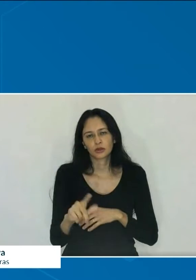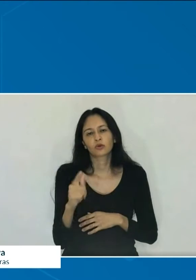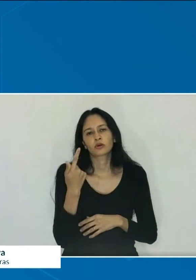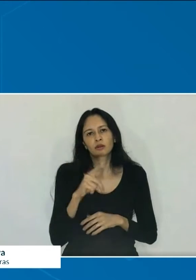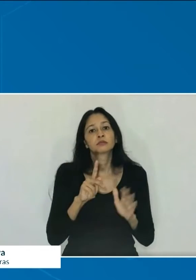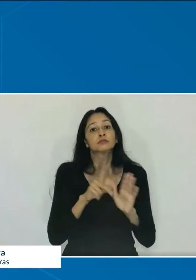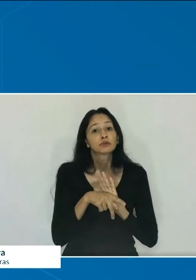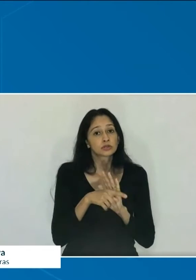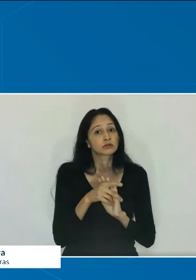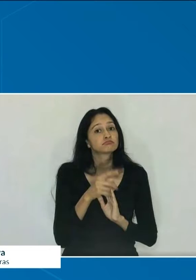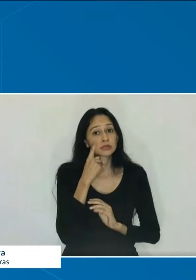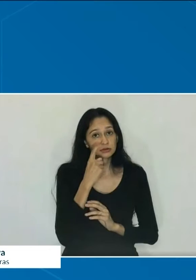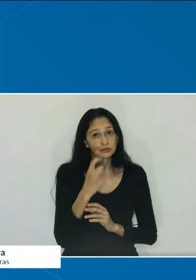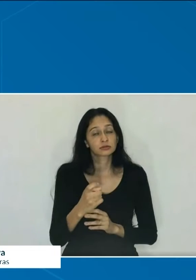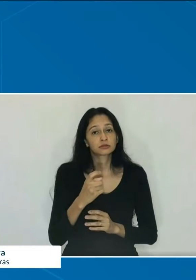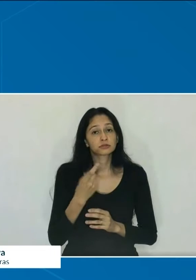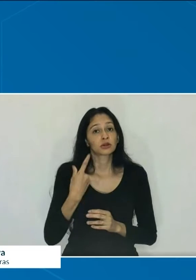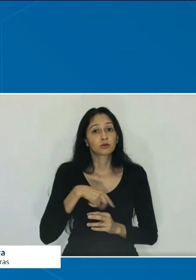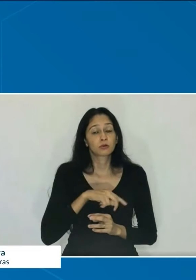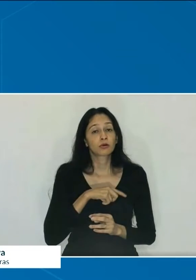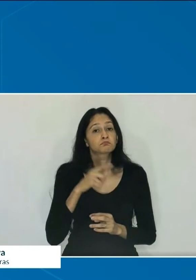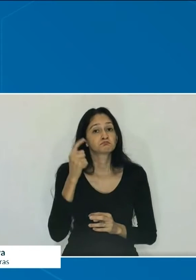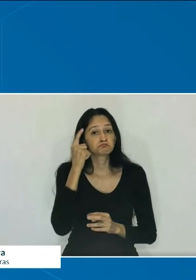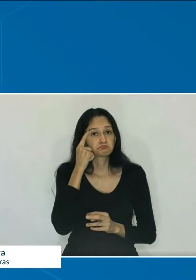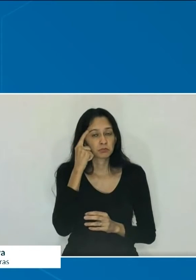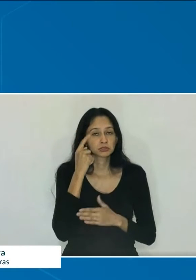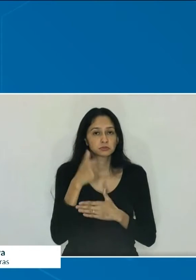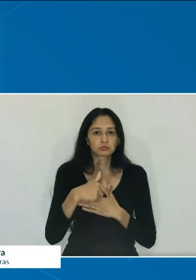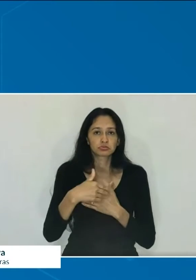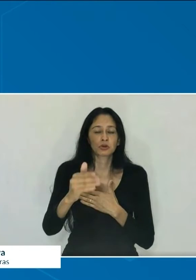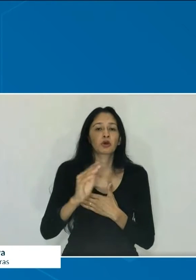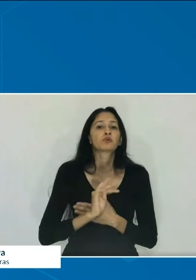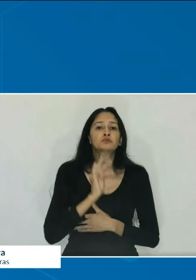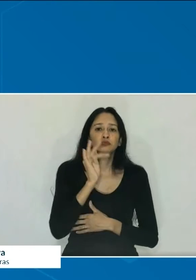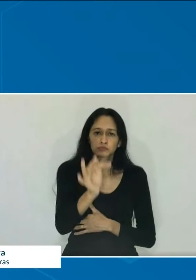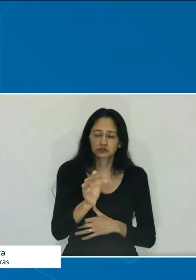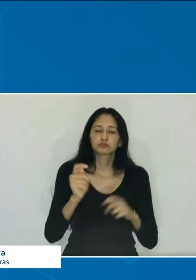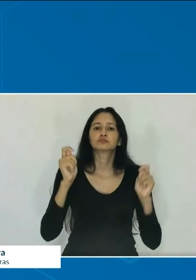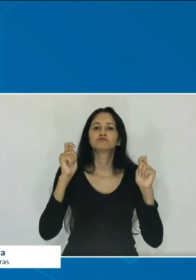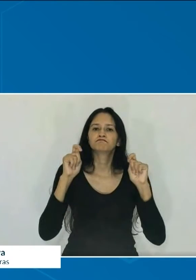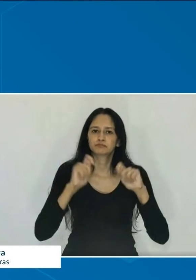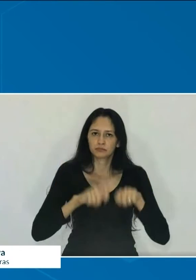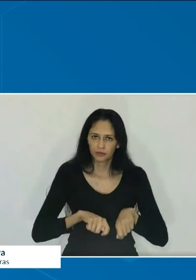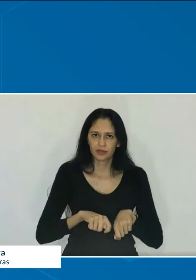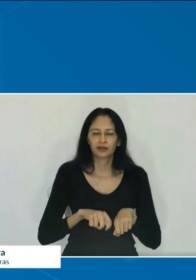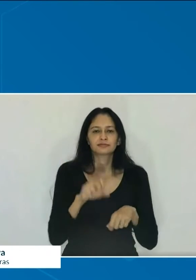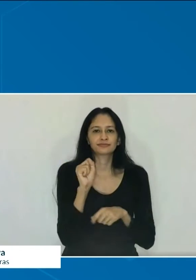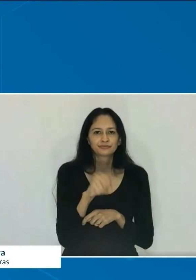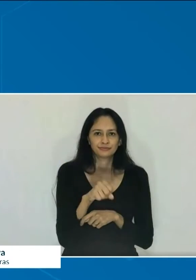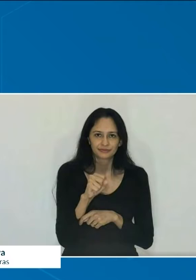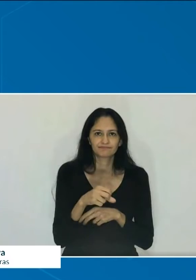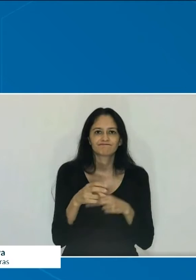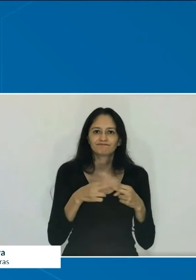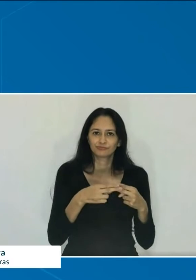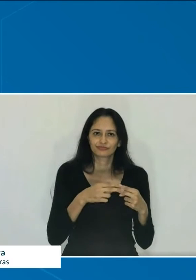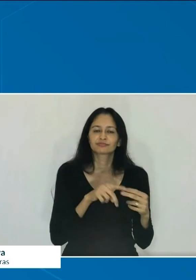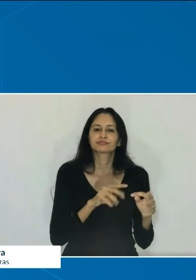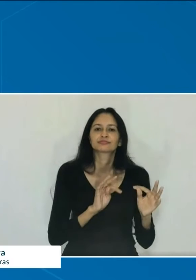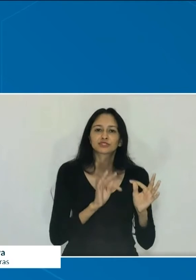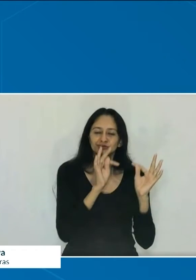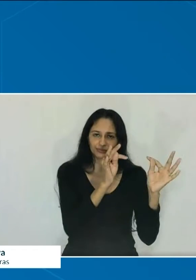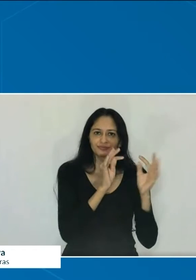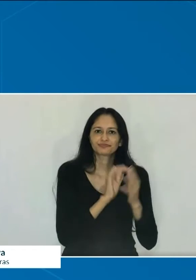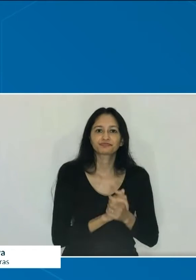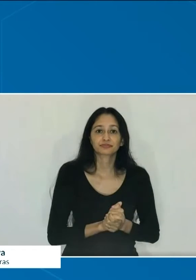projeto bem animador e nós acreditamos que no futuro a gente já consiga ter talvez já incorporar essa tecnologia e